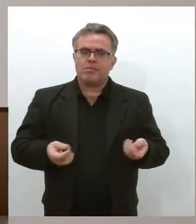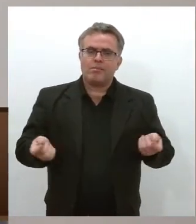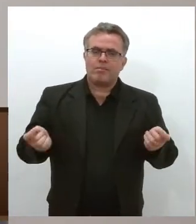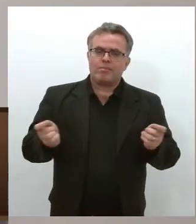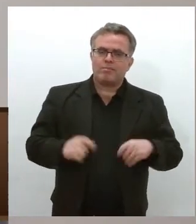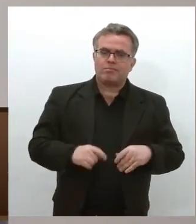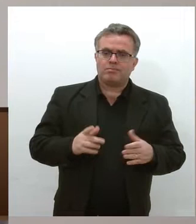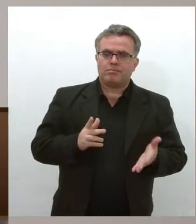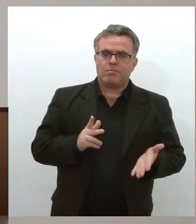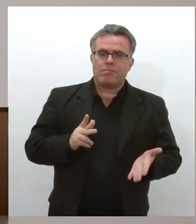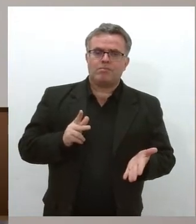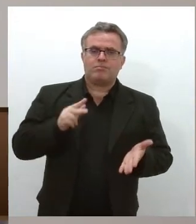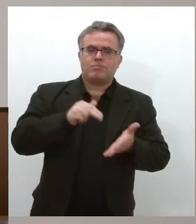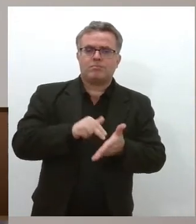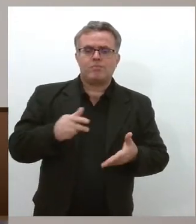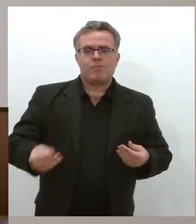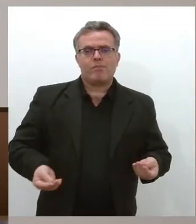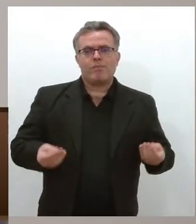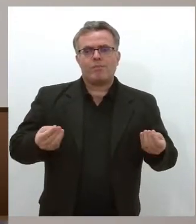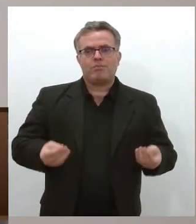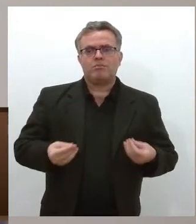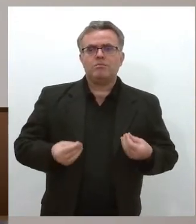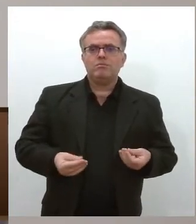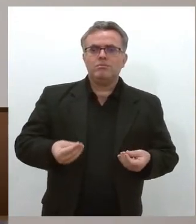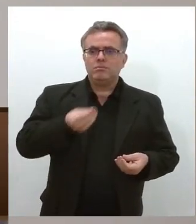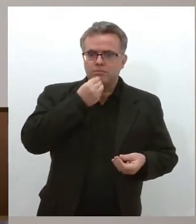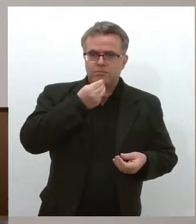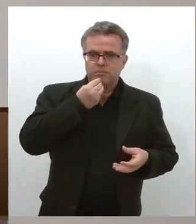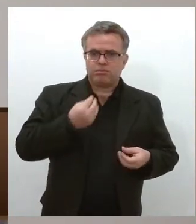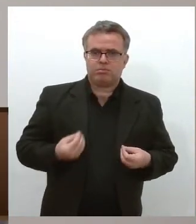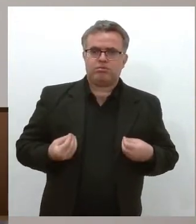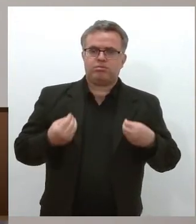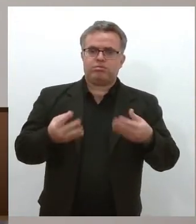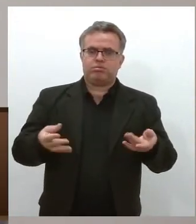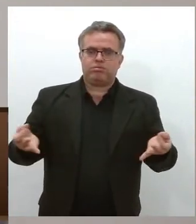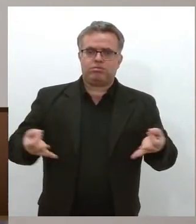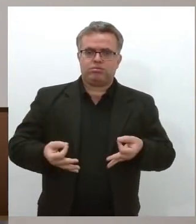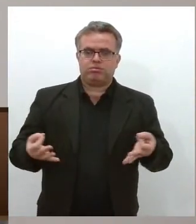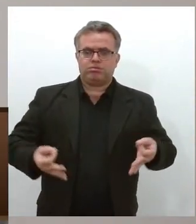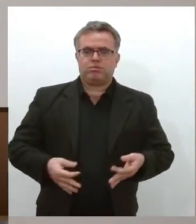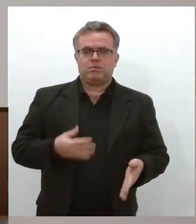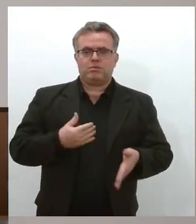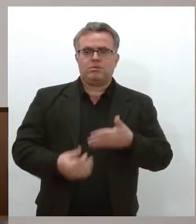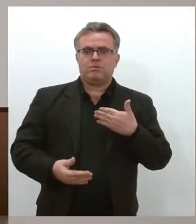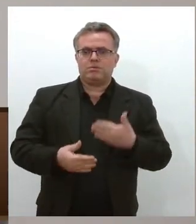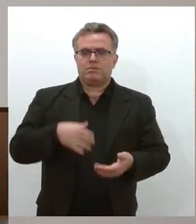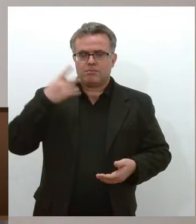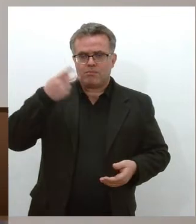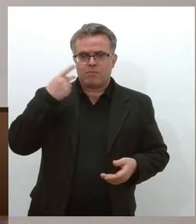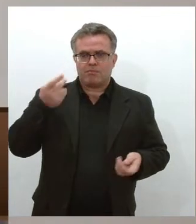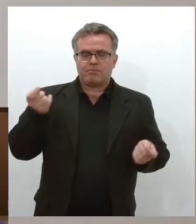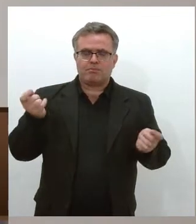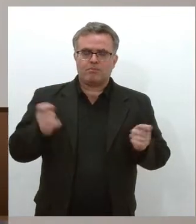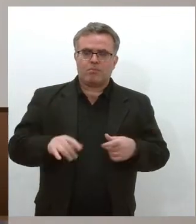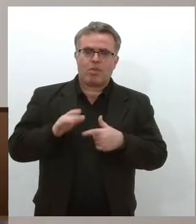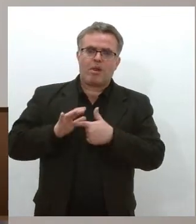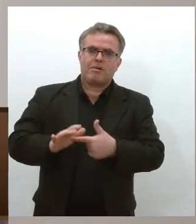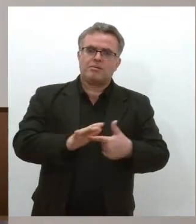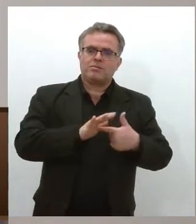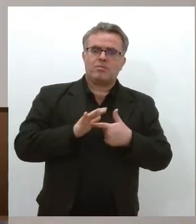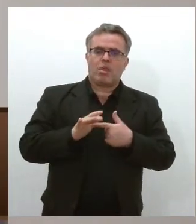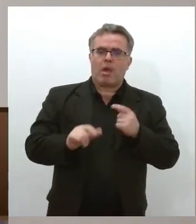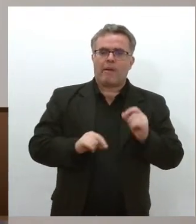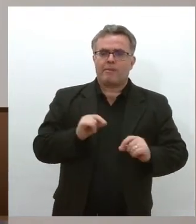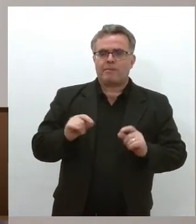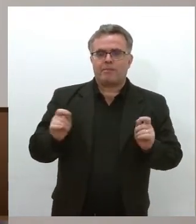essa oportunidade que está sendo construída, seja pela família, seja pelo apoio político, para fazer o nosso mandato, né? Que as